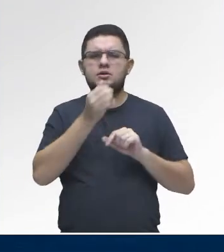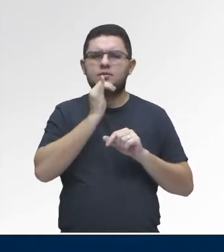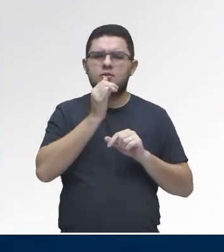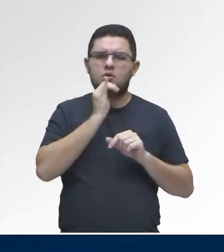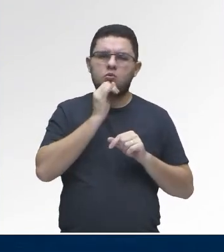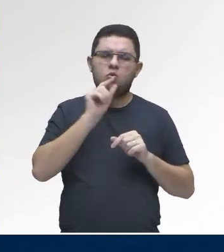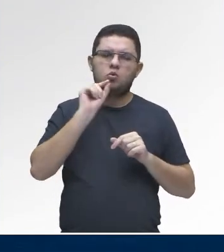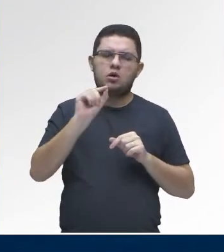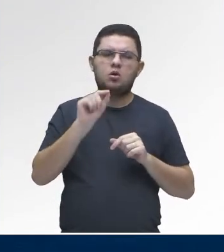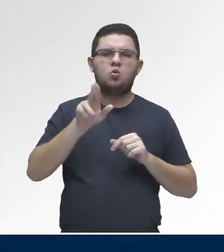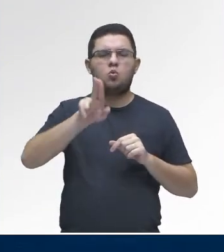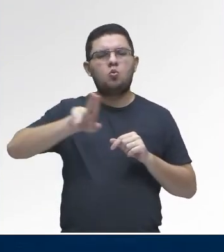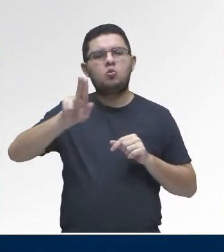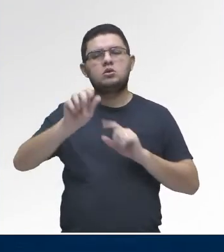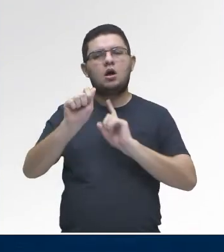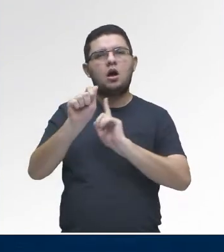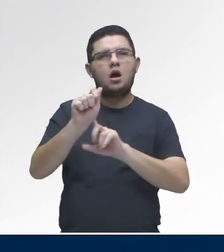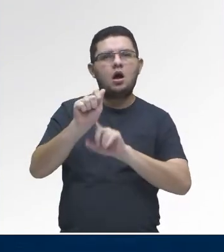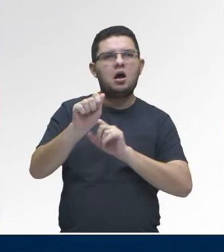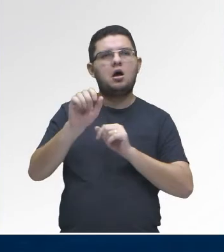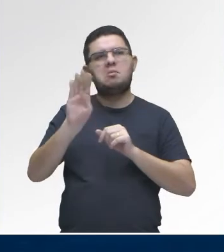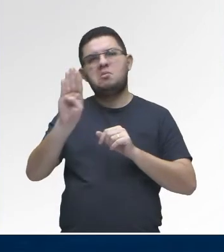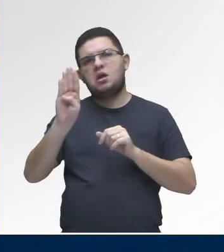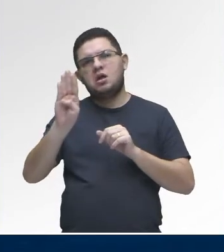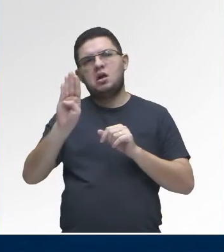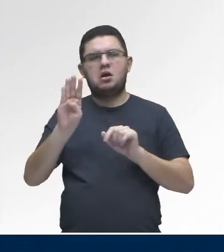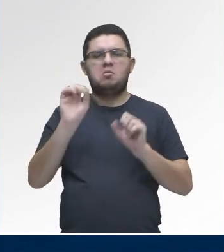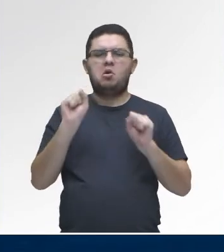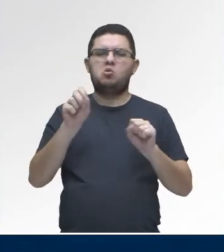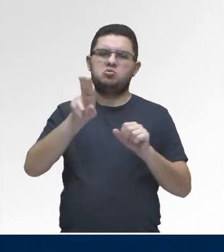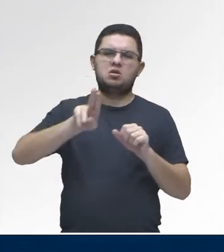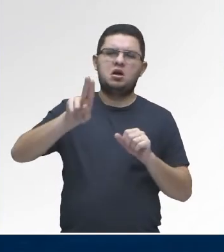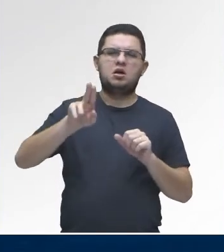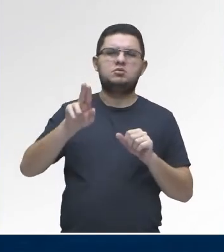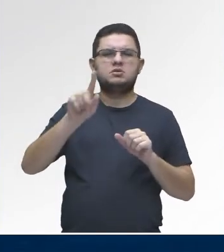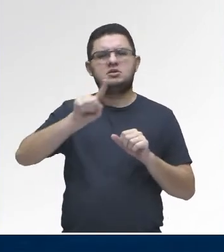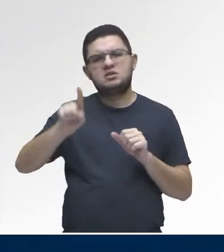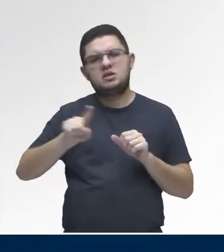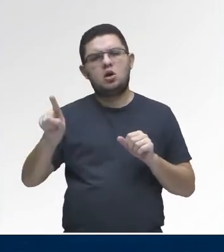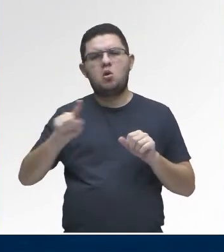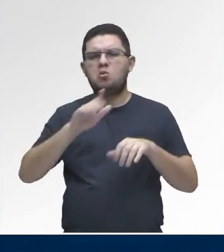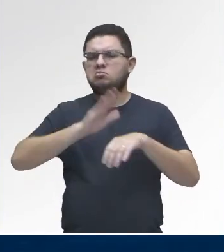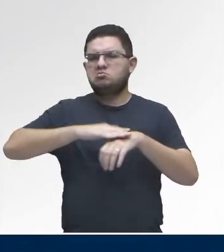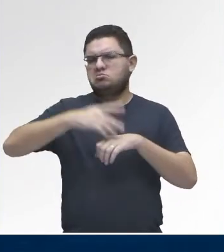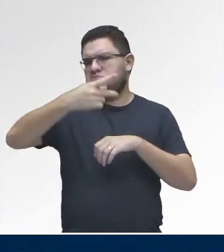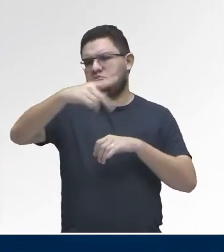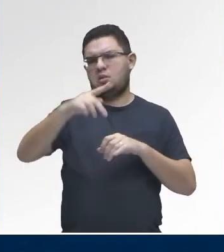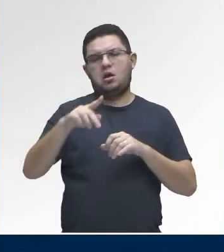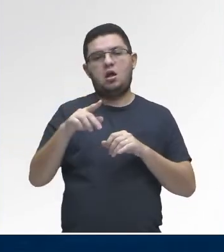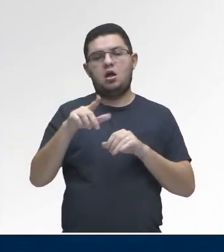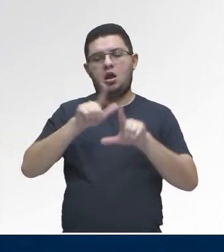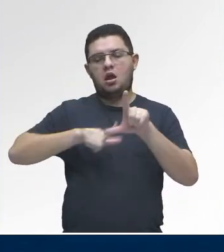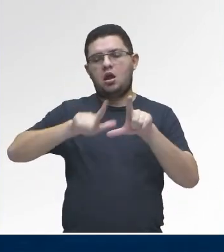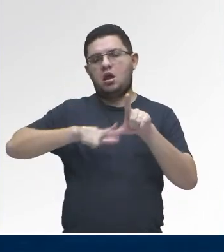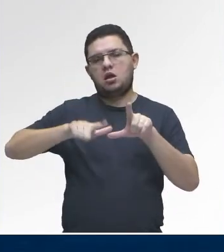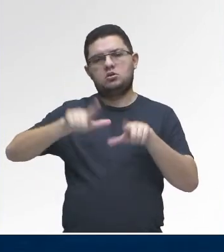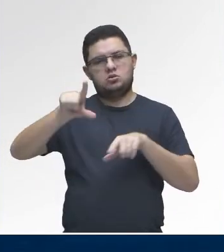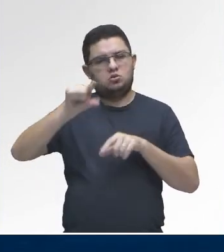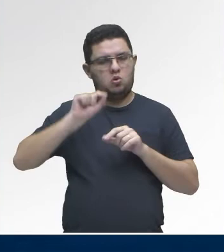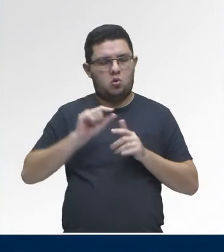utilizando a letra A, B, Y, Z e qualquer outra letra que vocês quiserem identificar aí